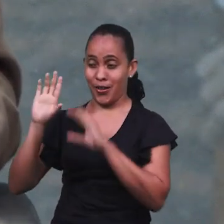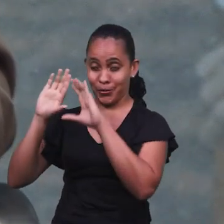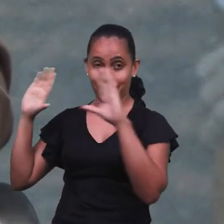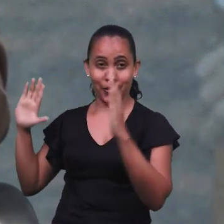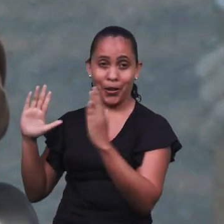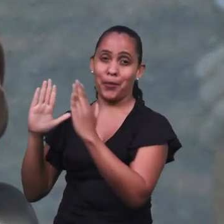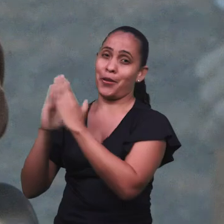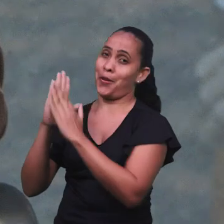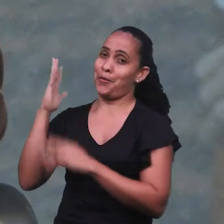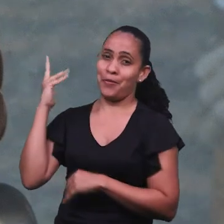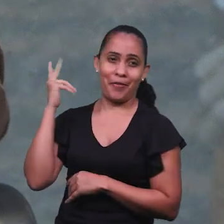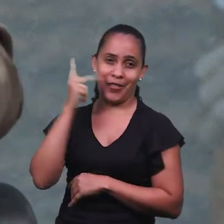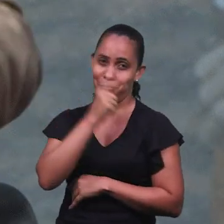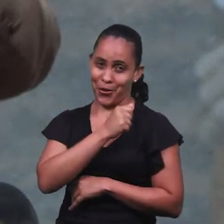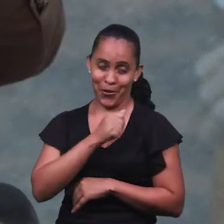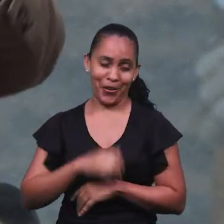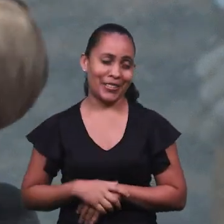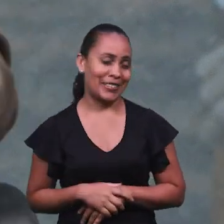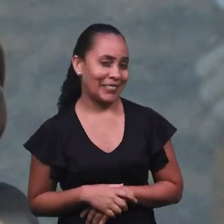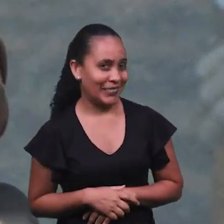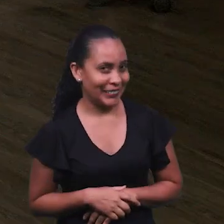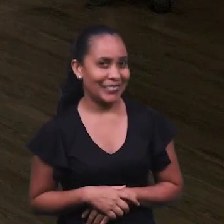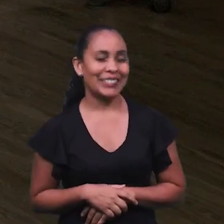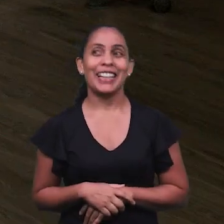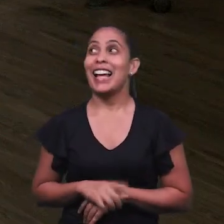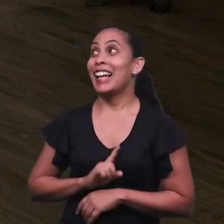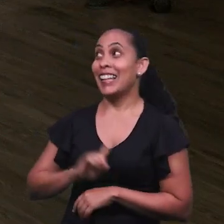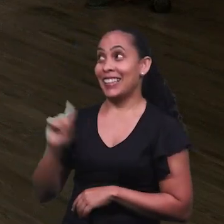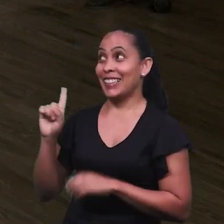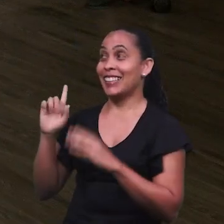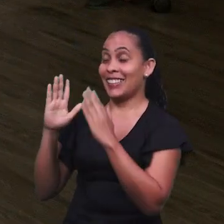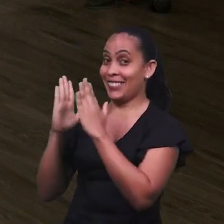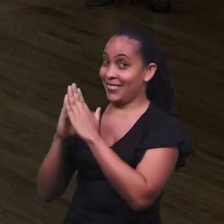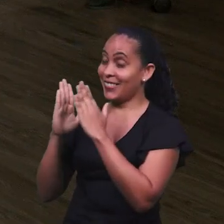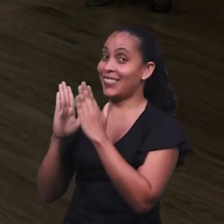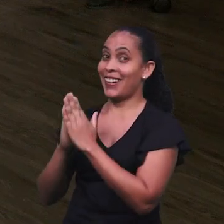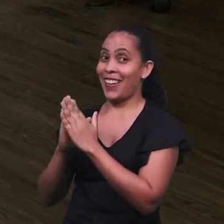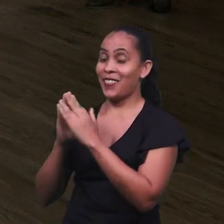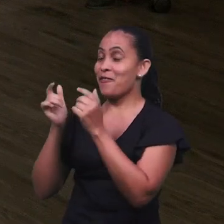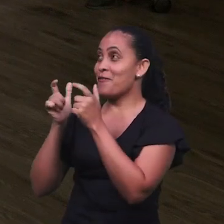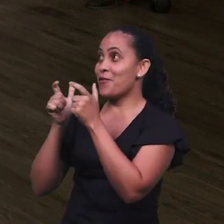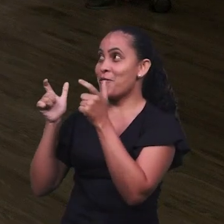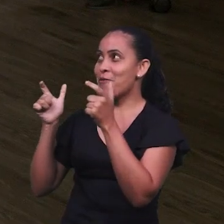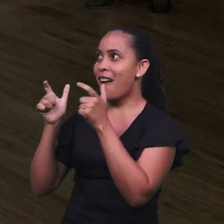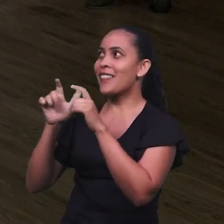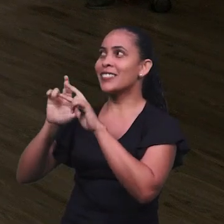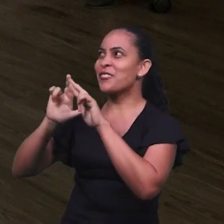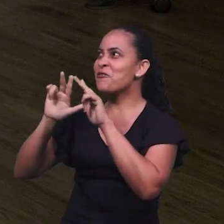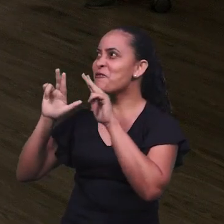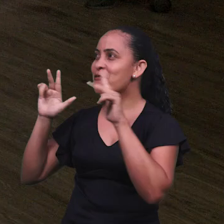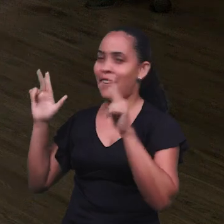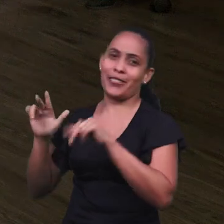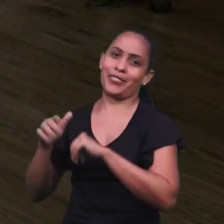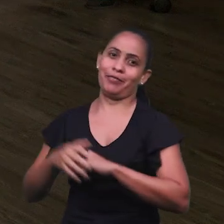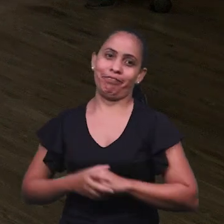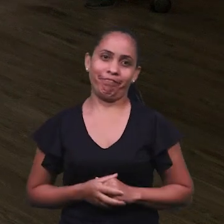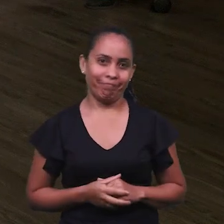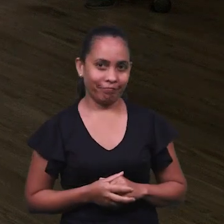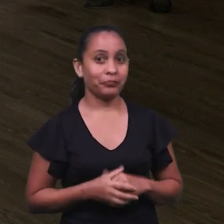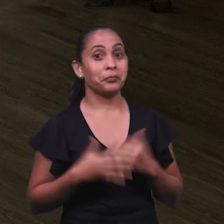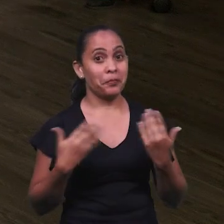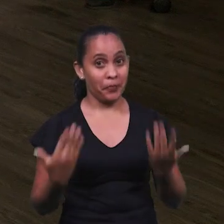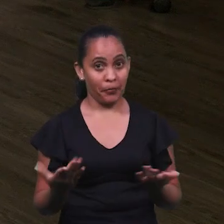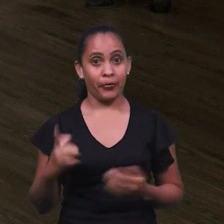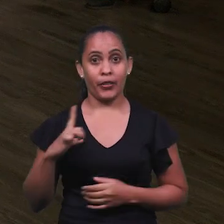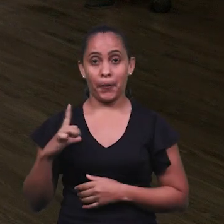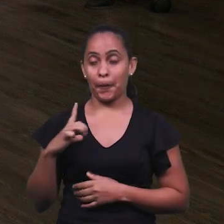céu tem uma mansão celestial que está preparada. Na casa de meu pai há muitas moradas. Há muitas moradas. Muito bem. Bom, a